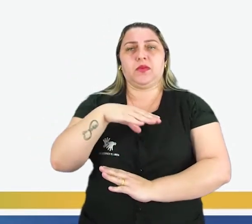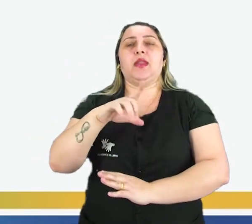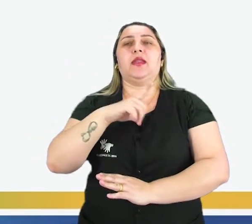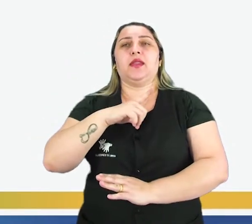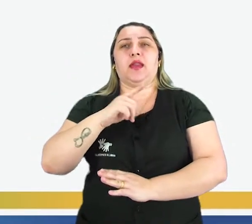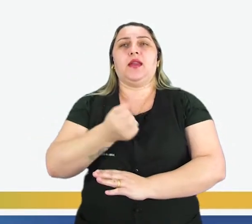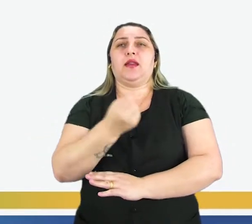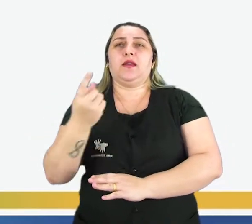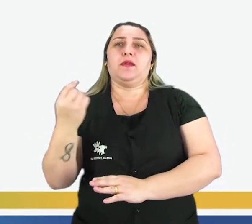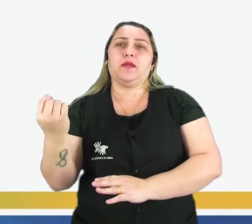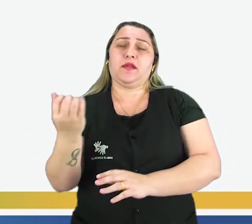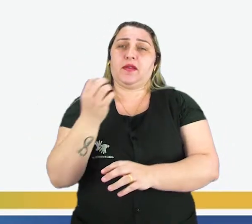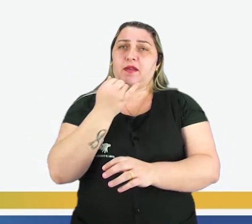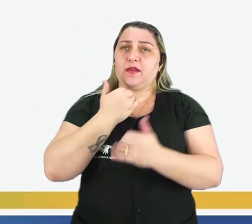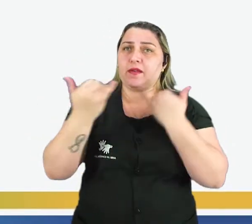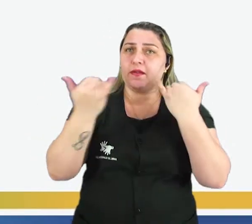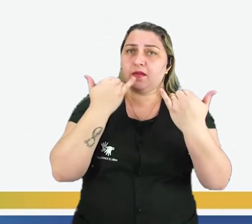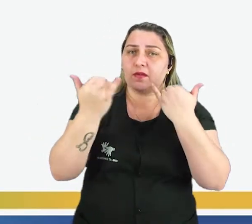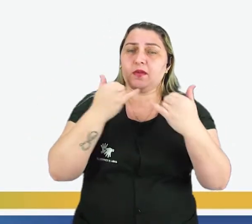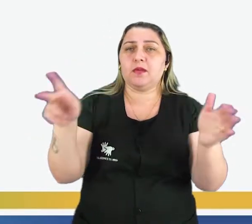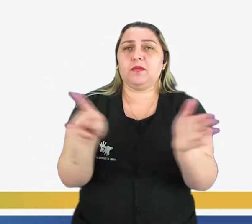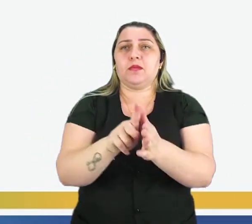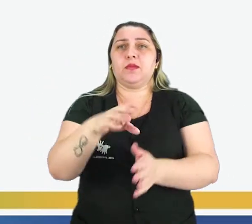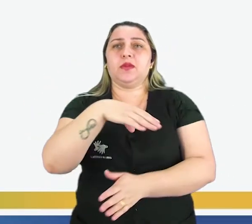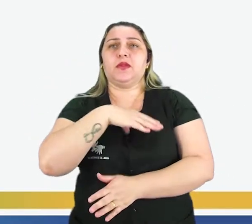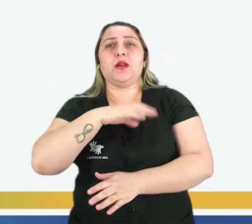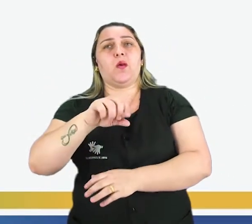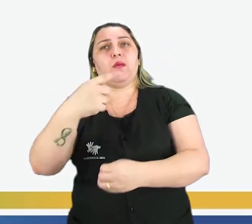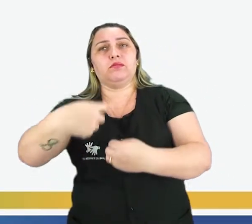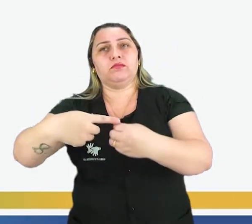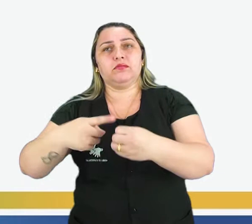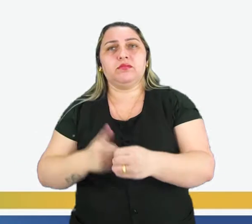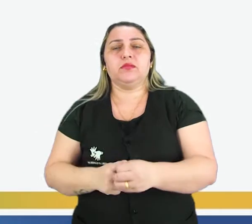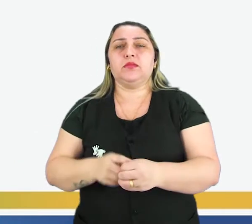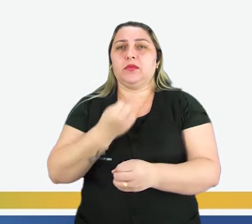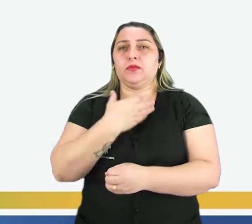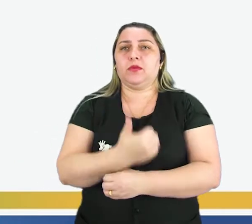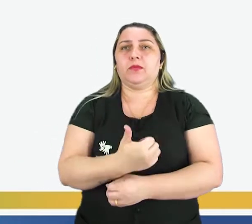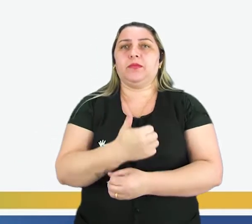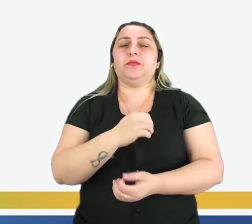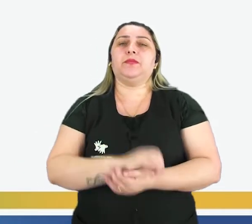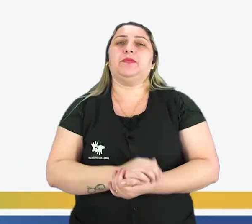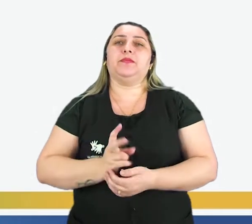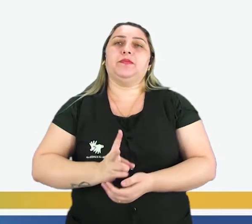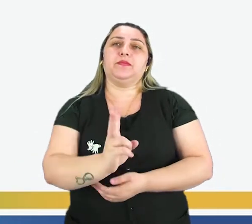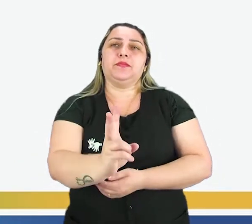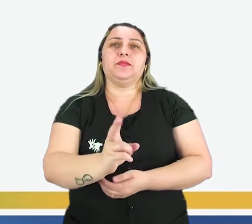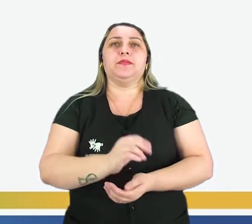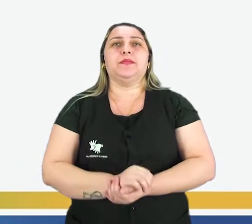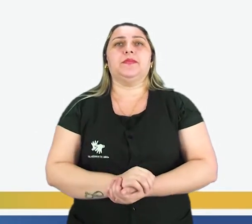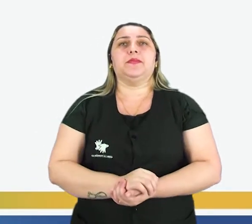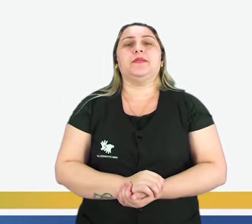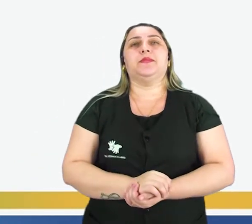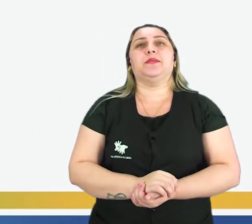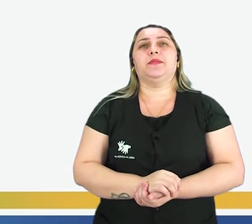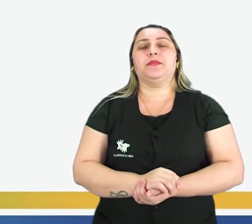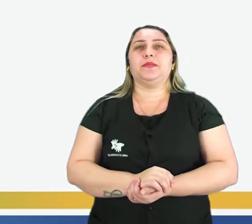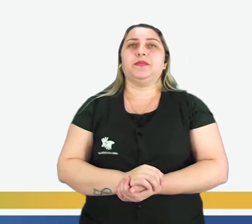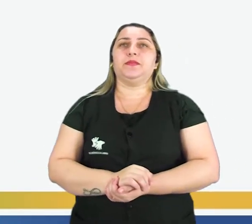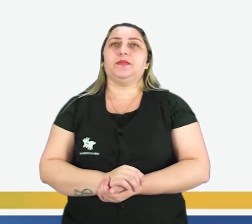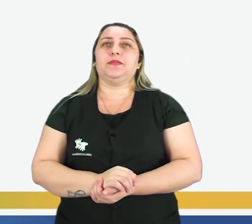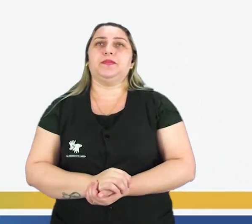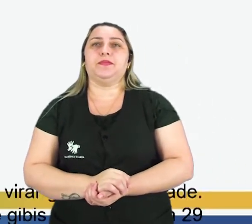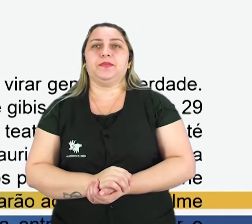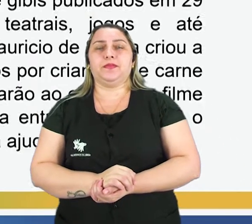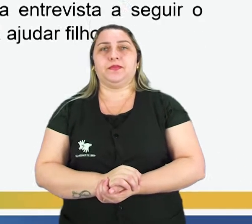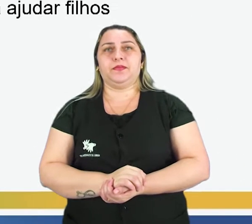dados importantes para a própria cidade ou município ali, tá bom? Vamos continuar aí na telinha.